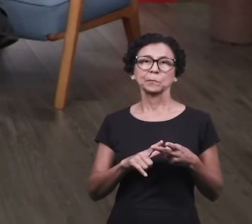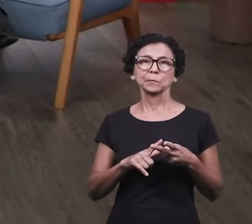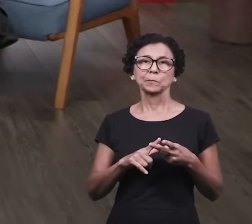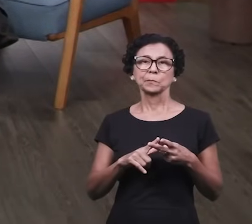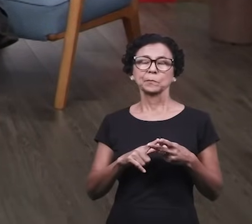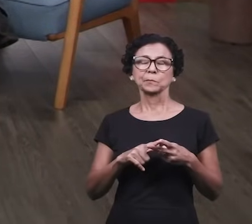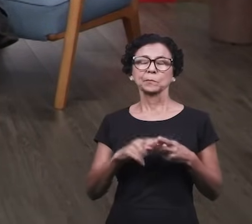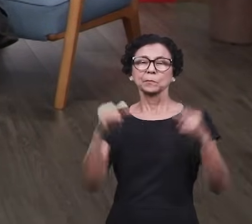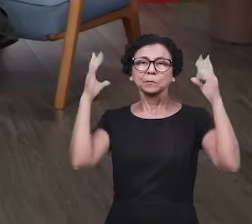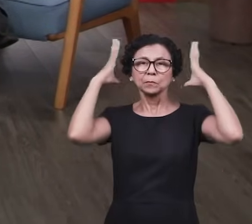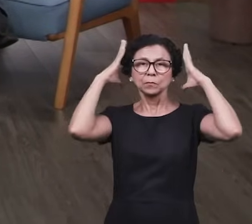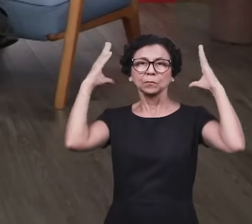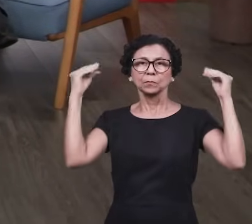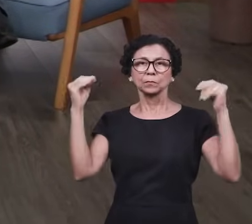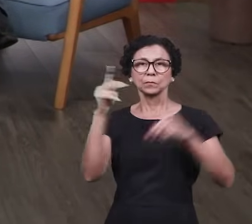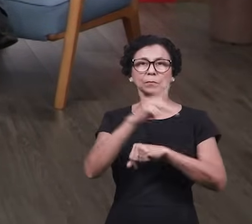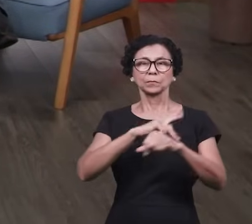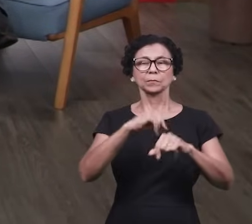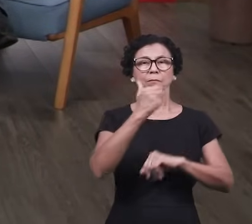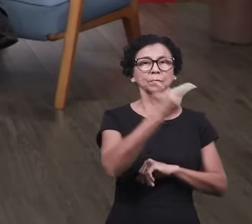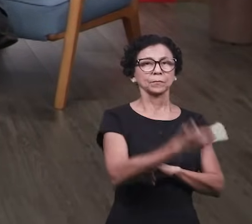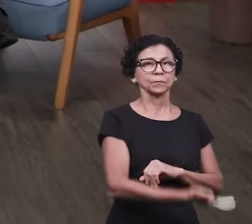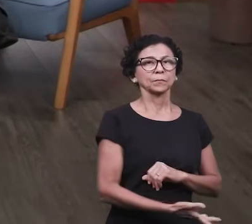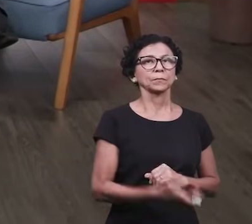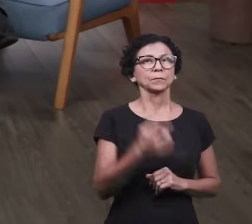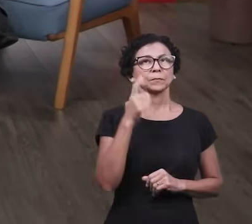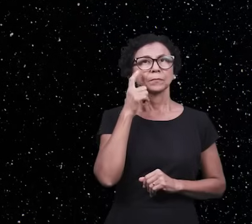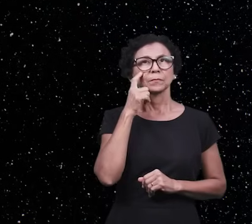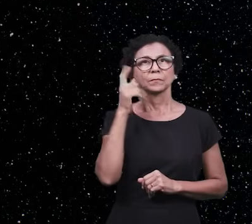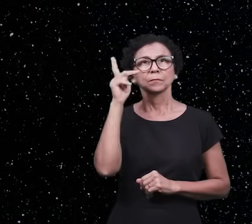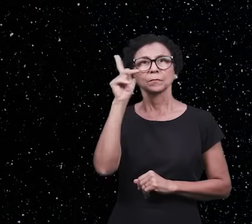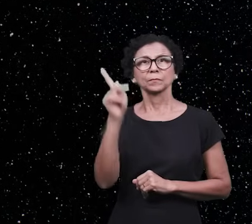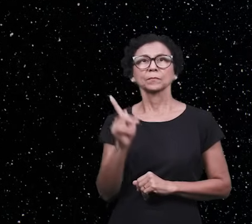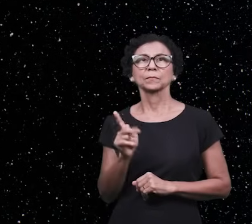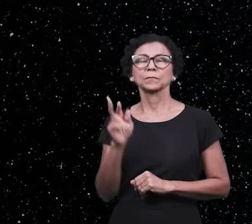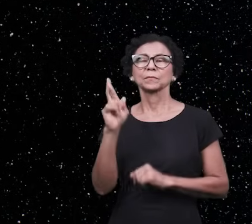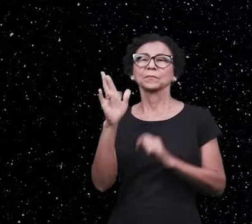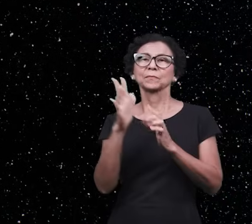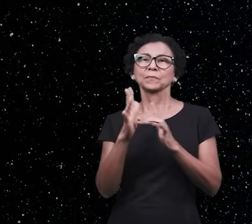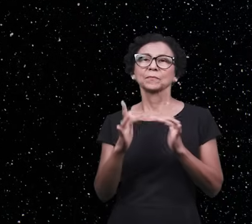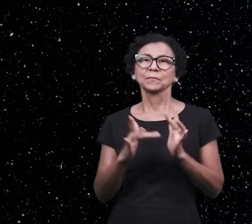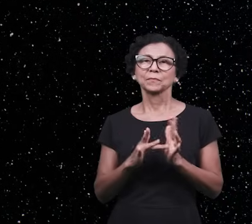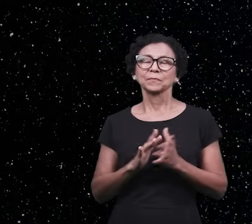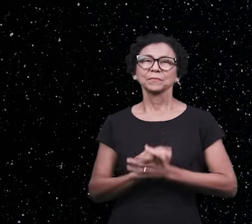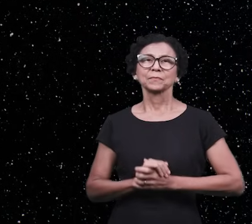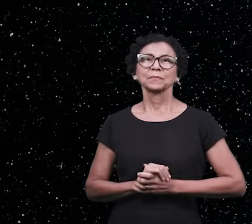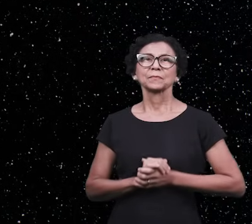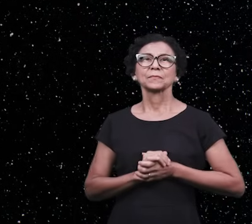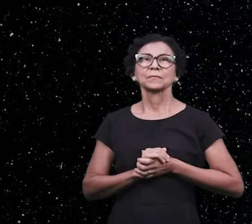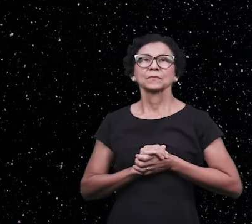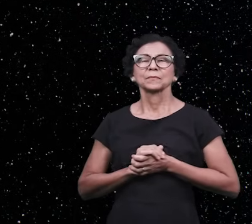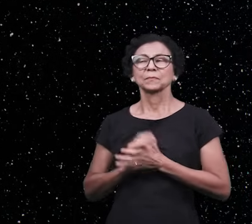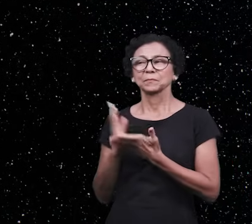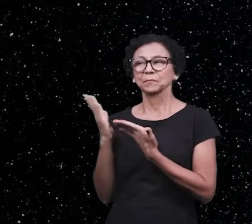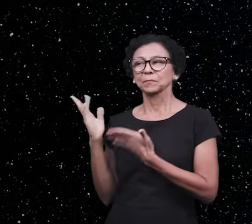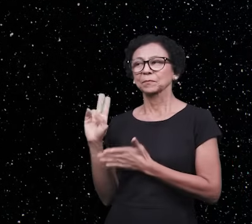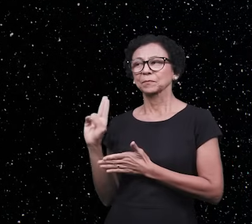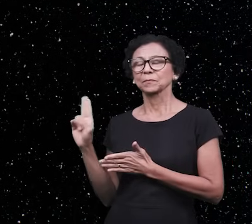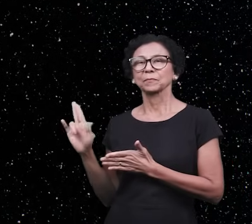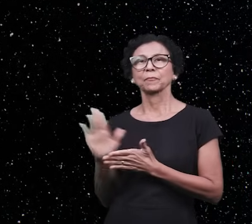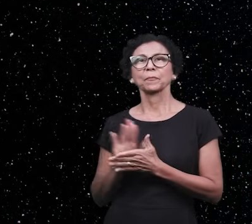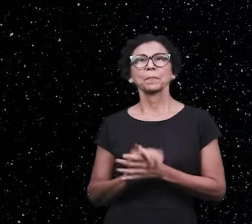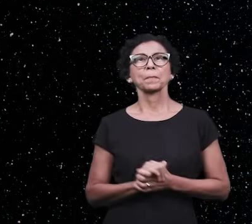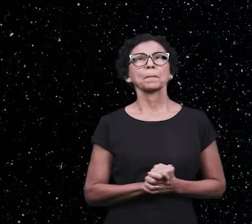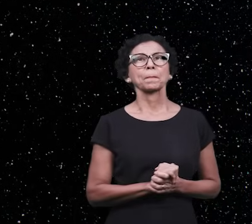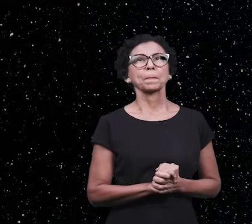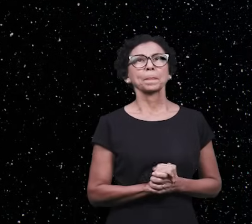Amsterdã, na Holanda. E quem enviou foi a nossa irmã Aniele. Vamos assistir. Irmãos, a paz do Senhor Jesus, meu nome é Letícia. Eu sou da Igreja do Uberaba,